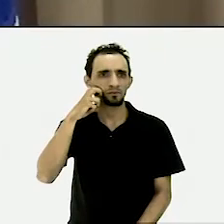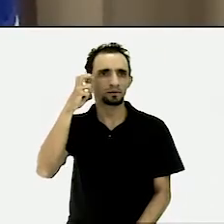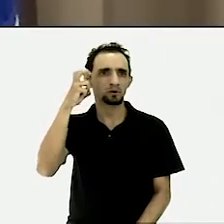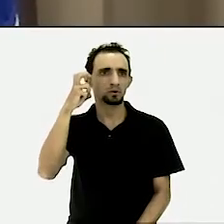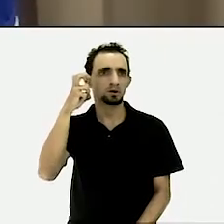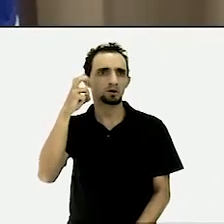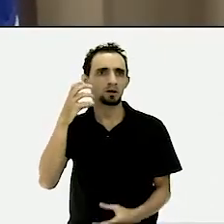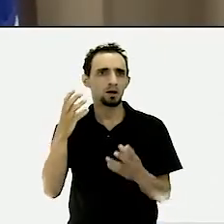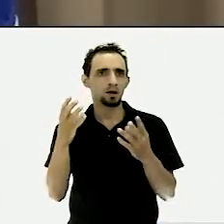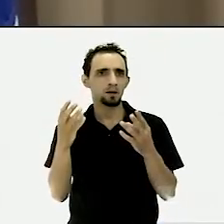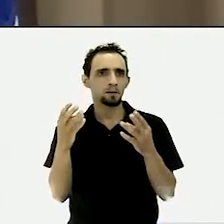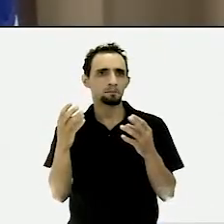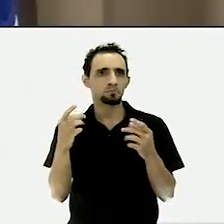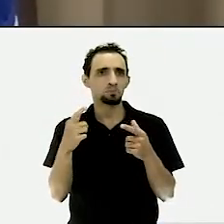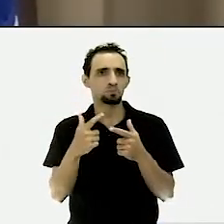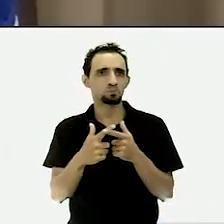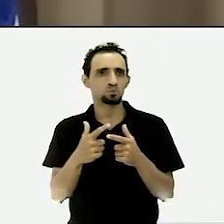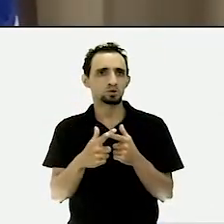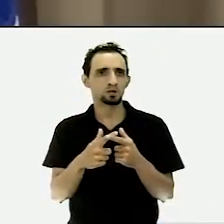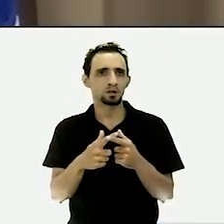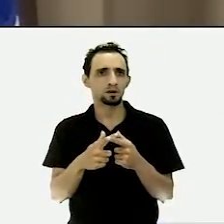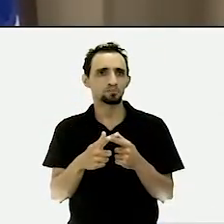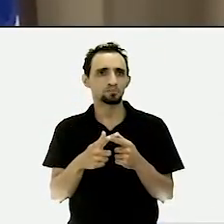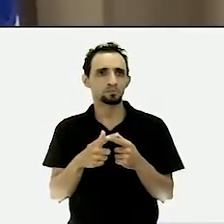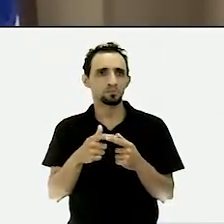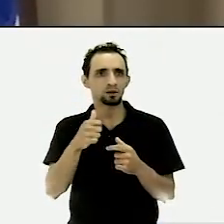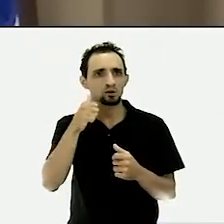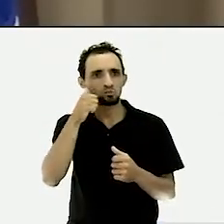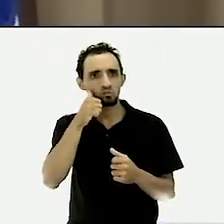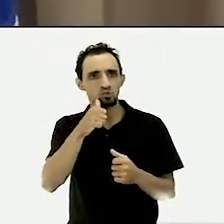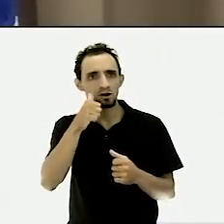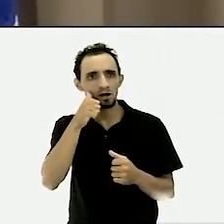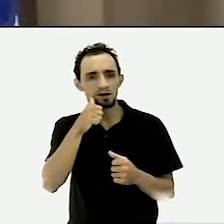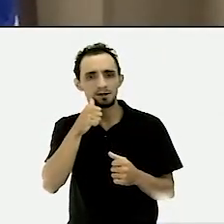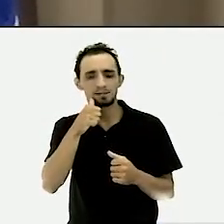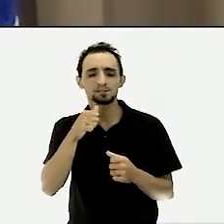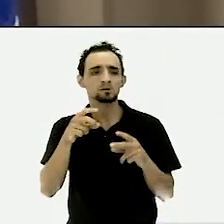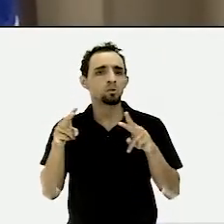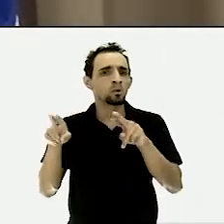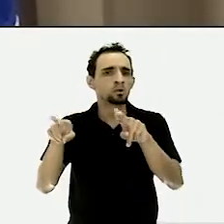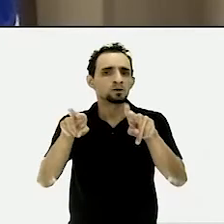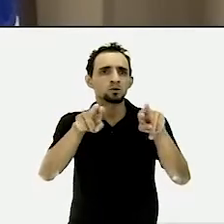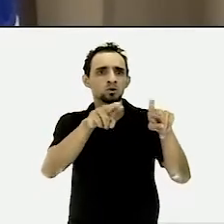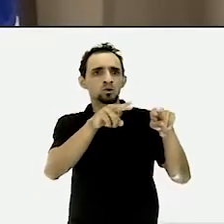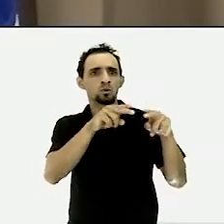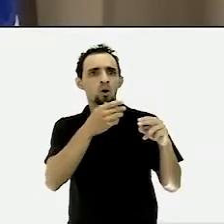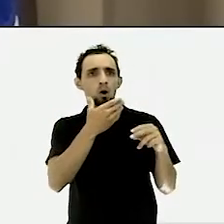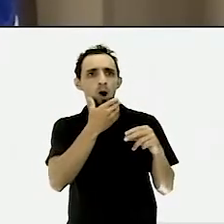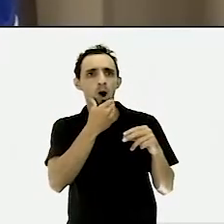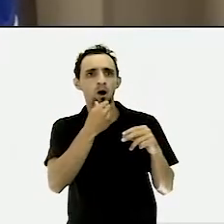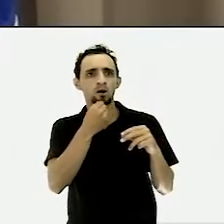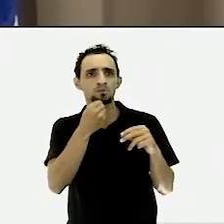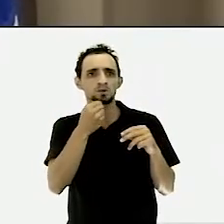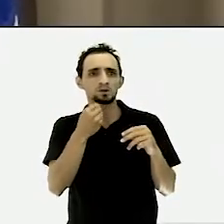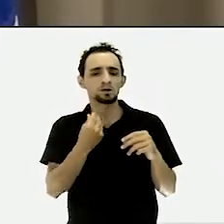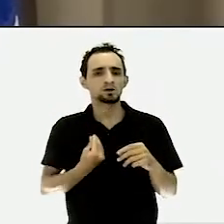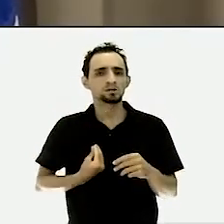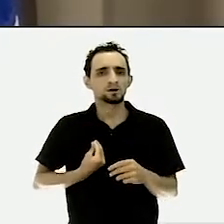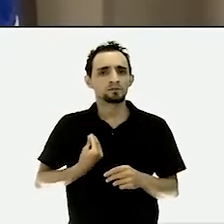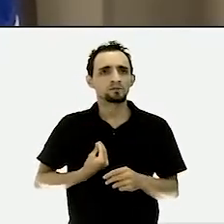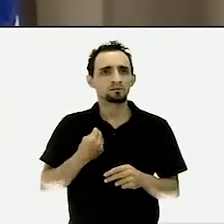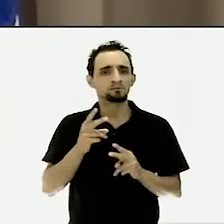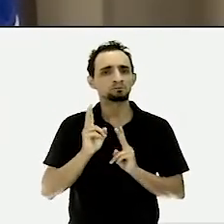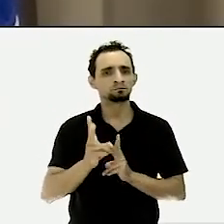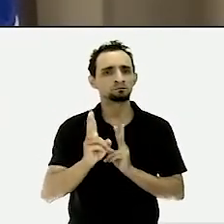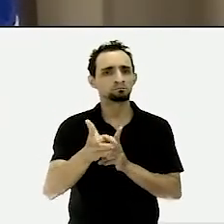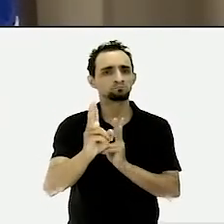situações. E essas mulheres acabam se acostumando, achando que a vida dela é essa. Olha, eu nasci para sofrer, esse é meu karma, essa é a minha vida. E não é. E